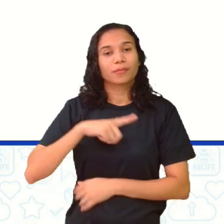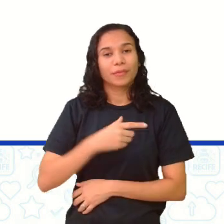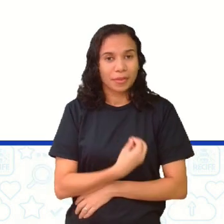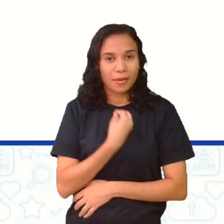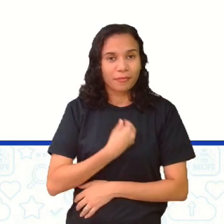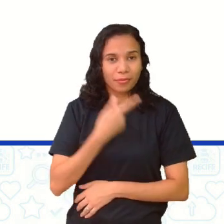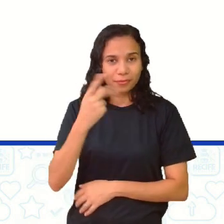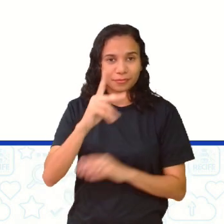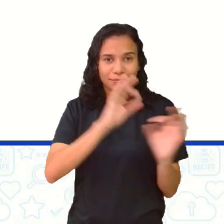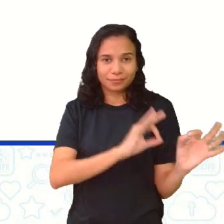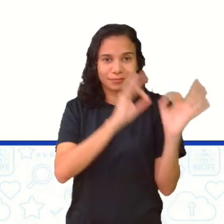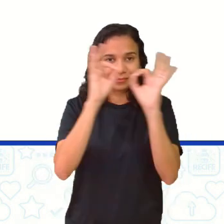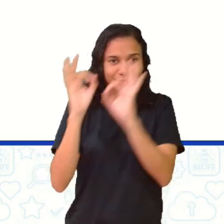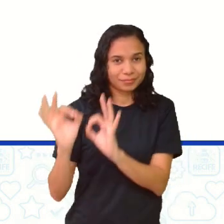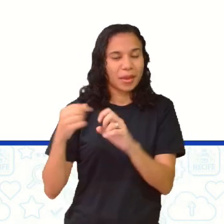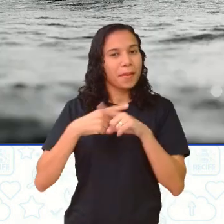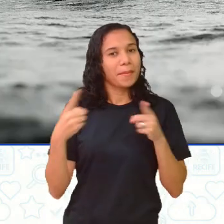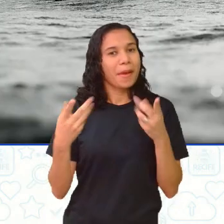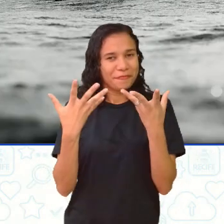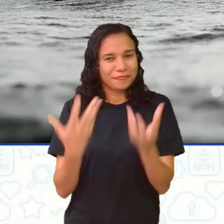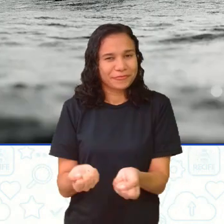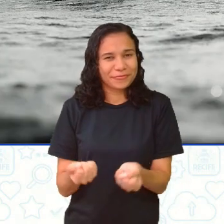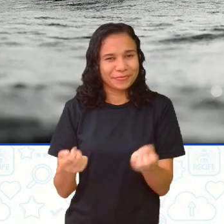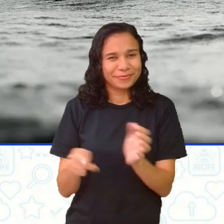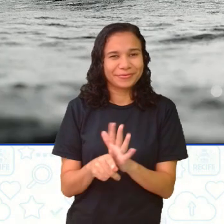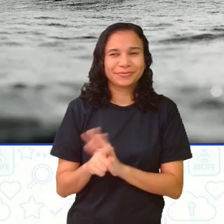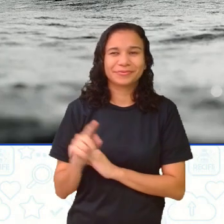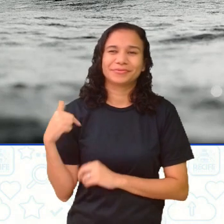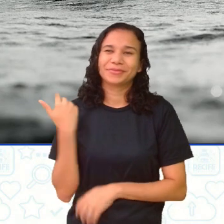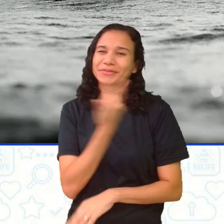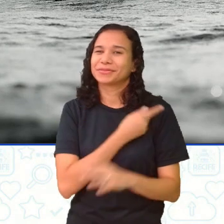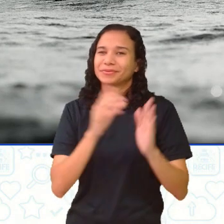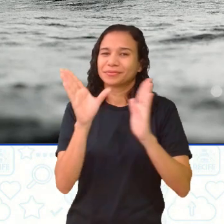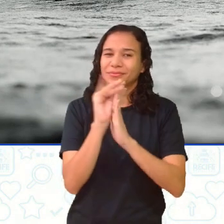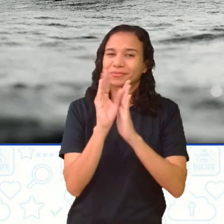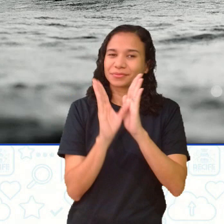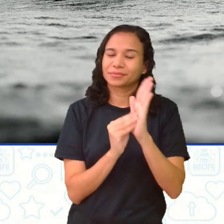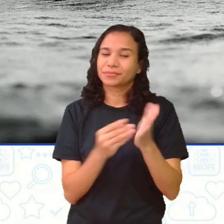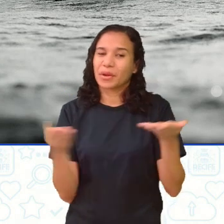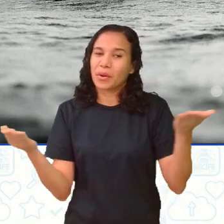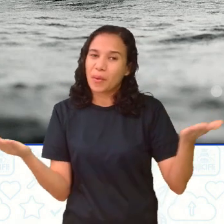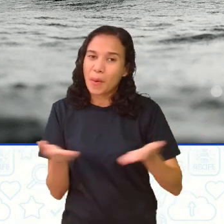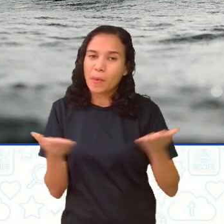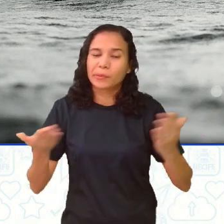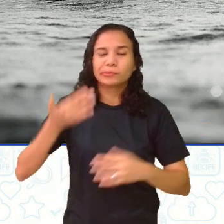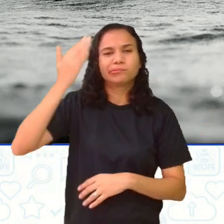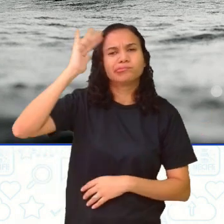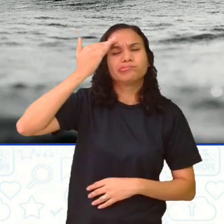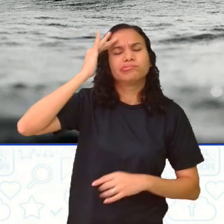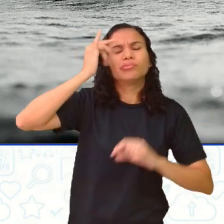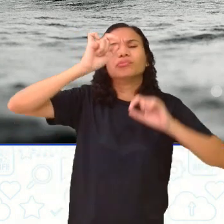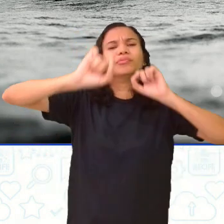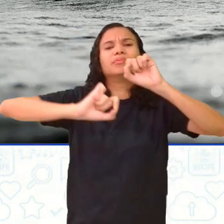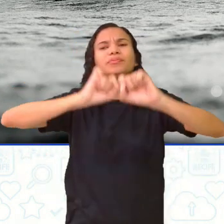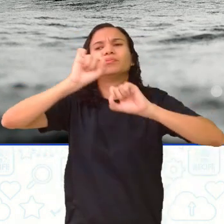poderem acompanhar. Mas vamos embora para o nosso conteúdo de hoje, começando a entender